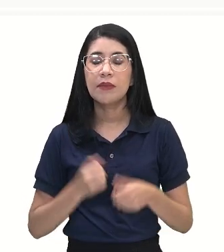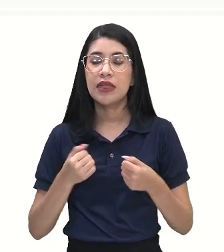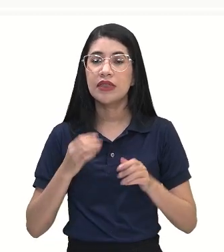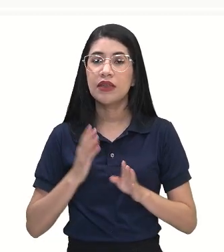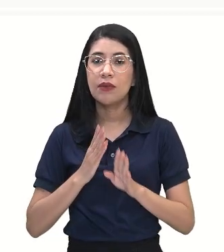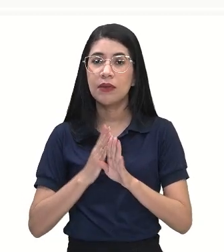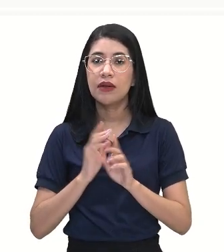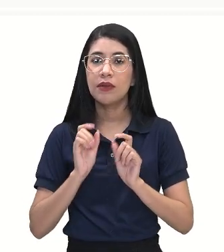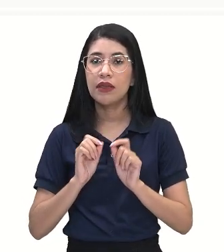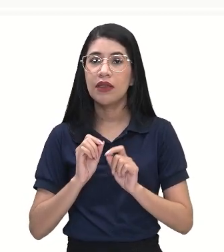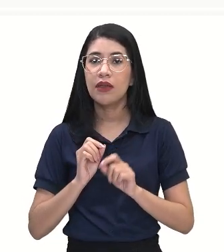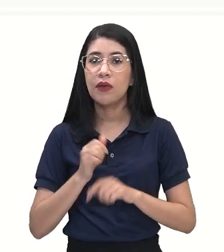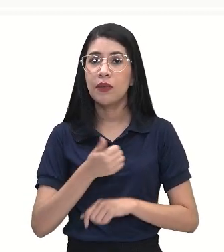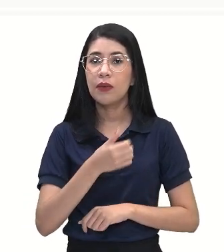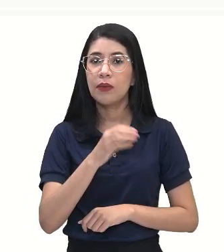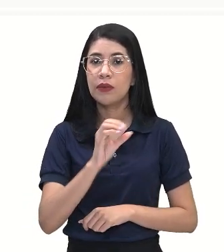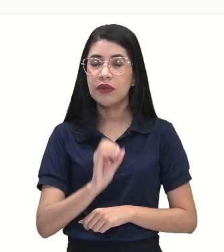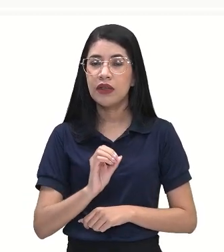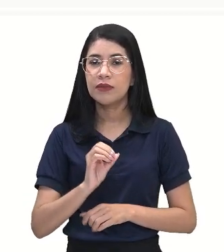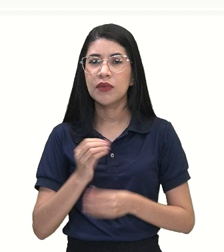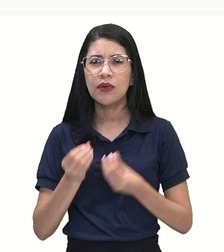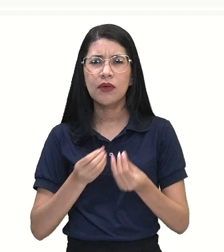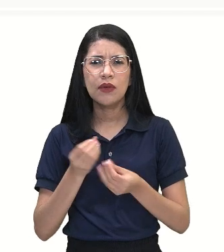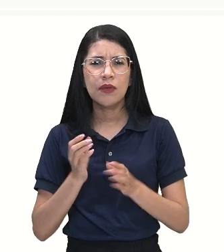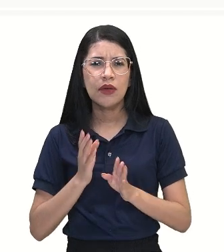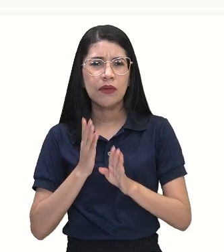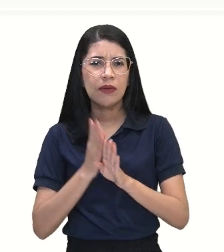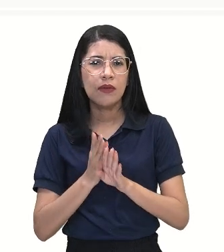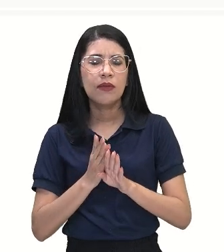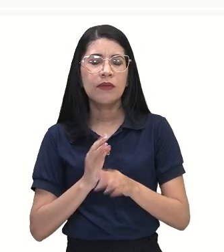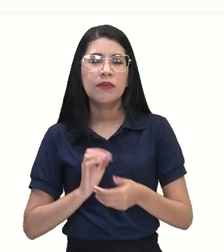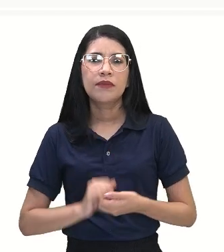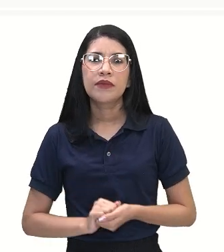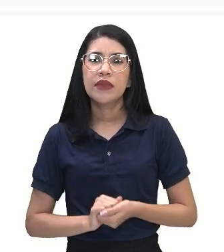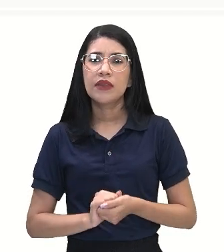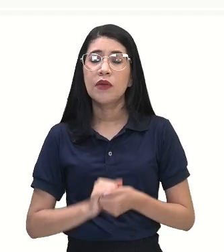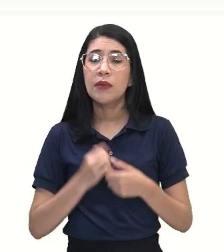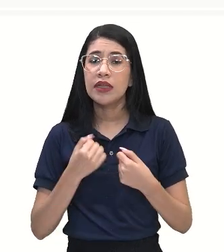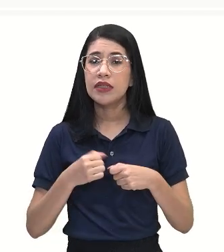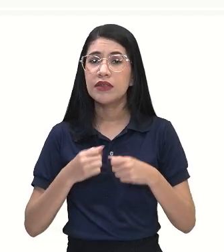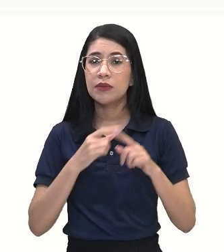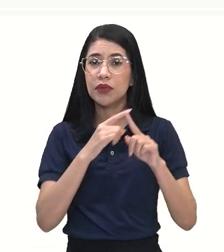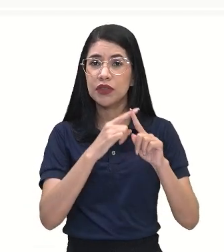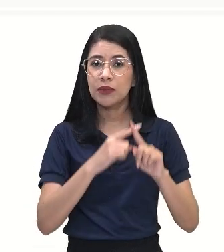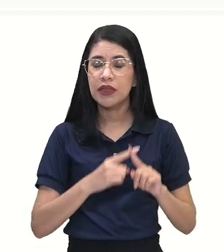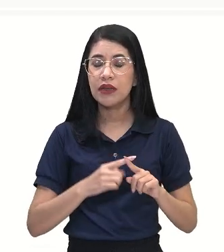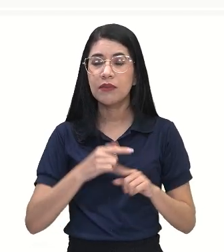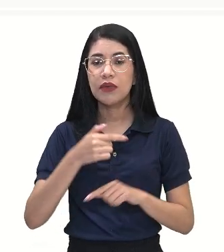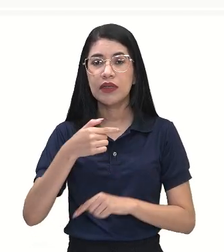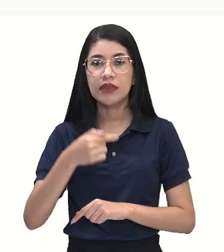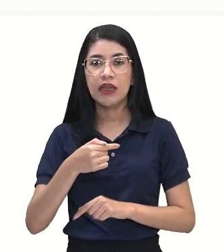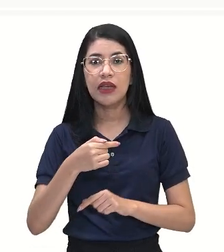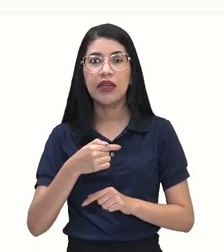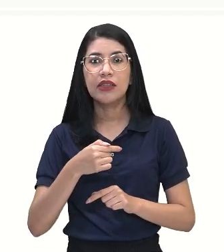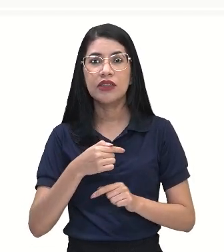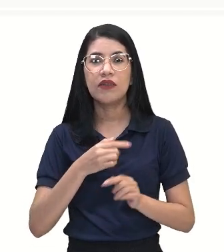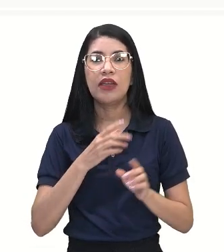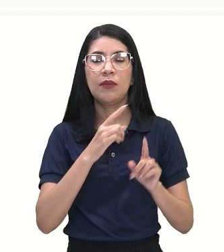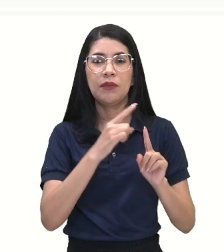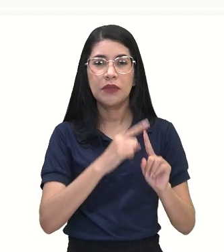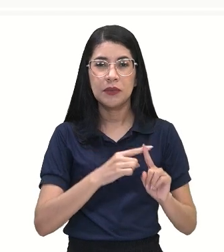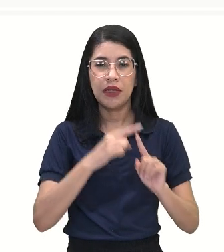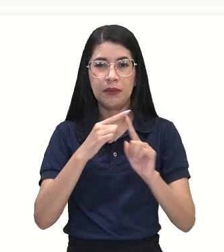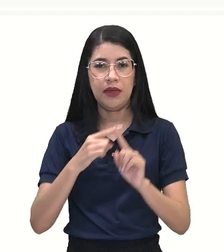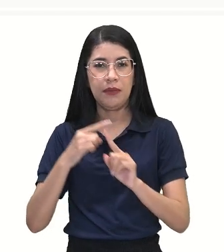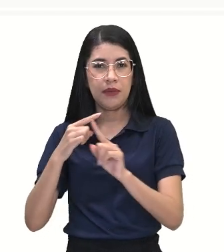10º termo. Imagina só eu multiplicar por 7, né, até chegar no